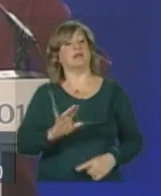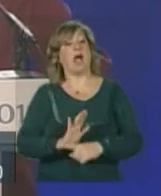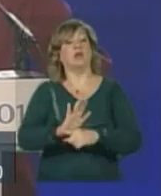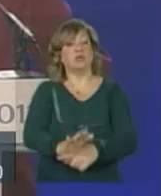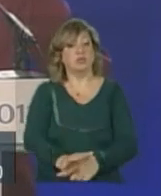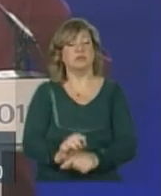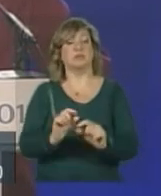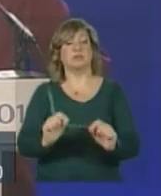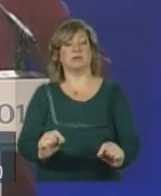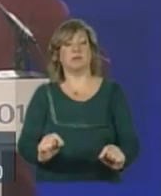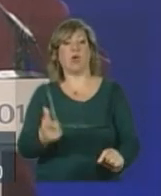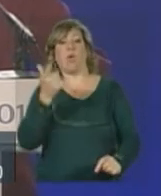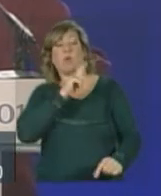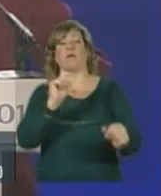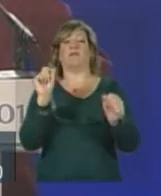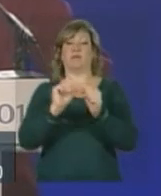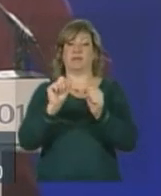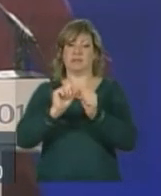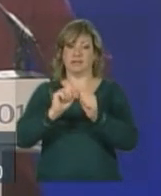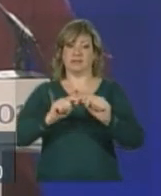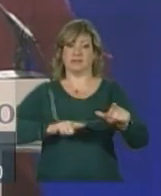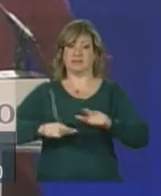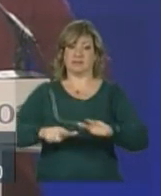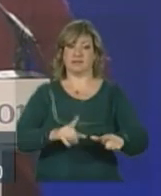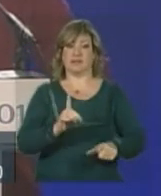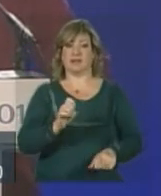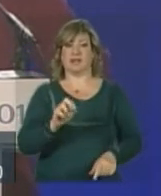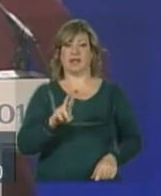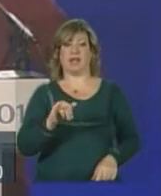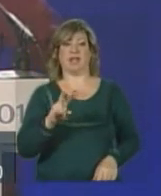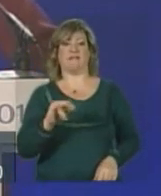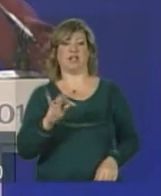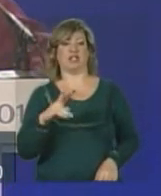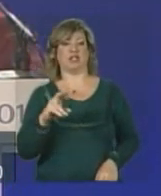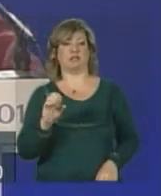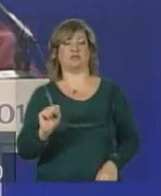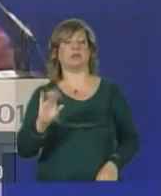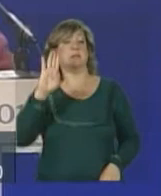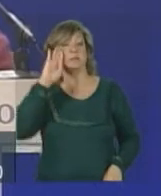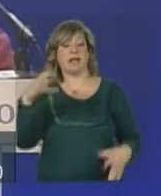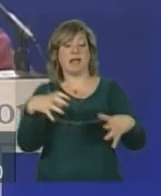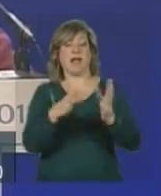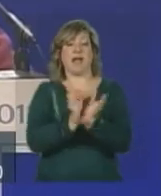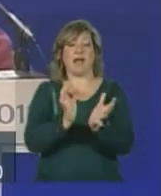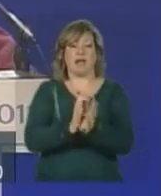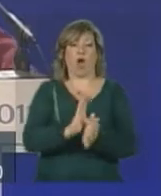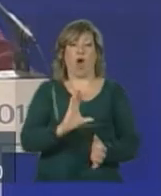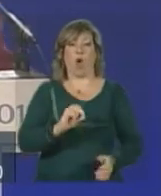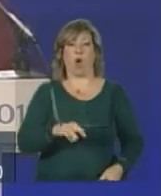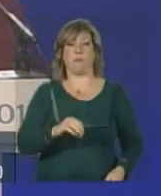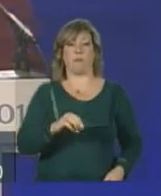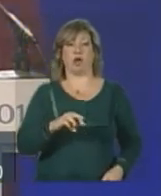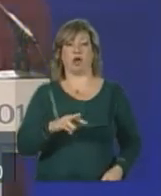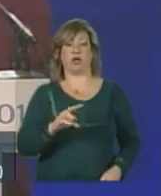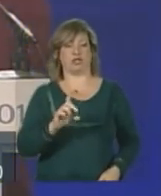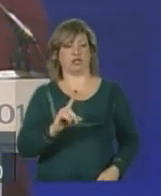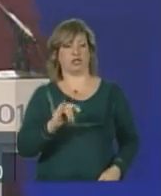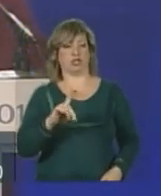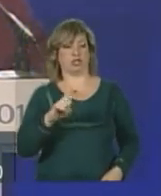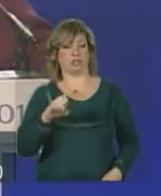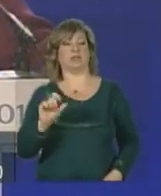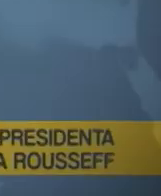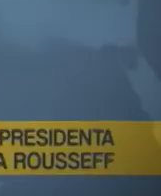você operar em derivativos, principalmente na área de commodities alimentícias, minerais